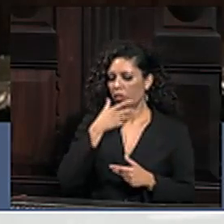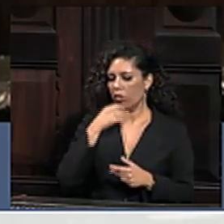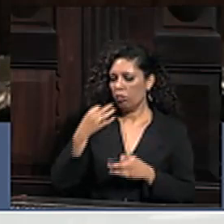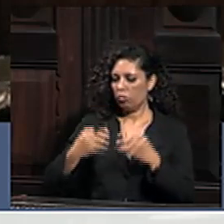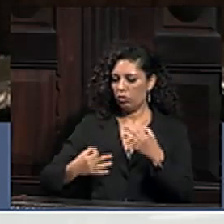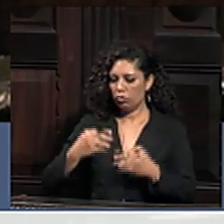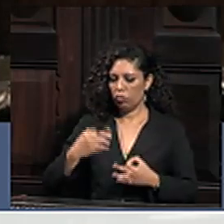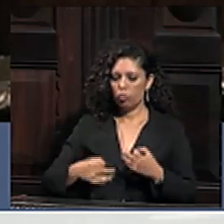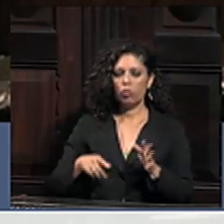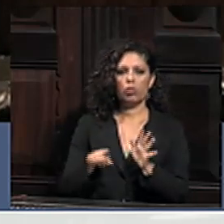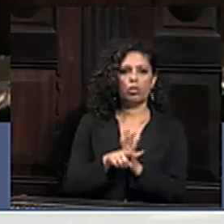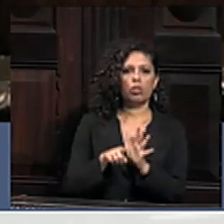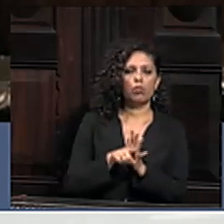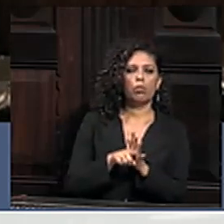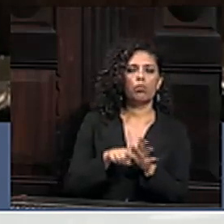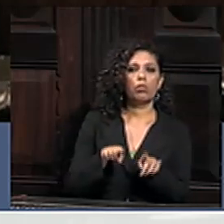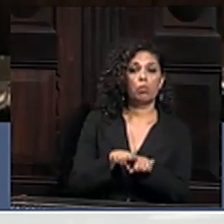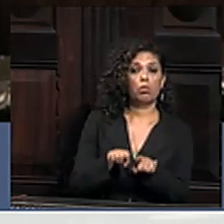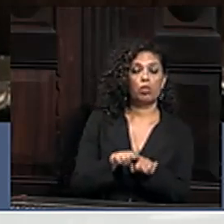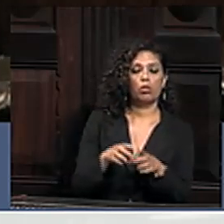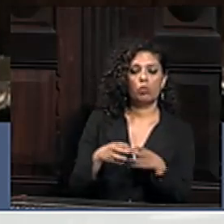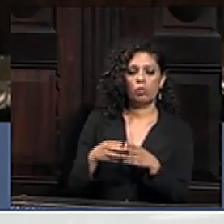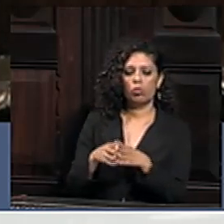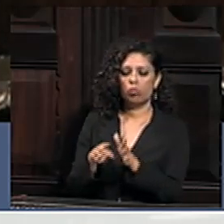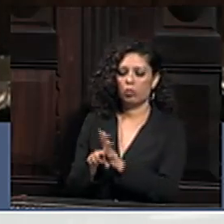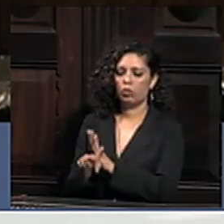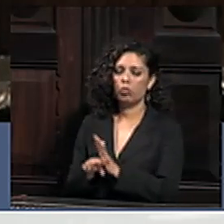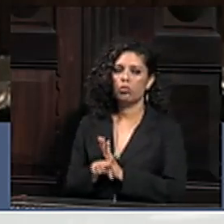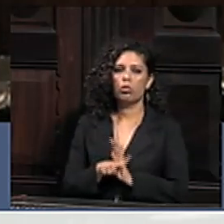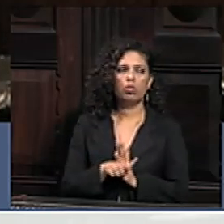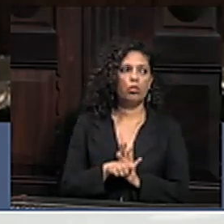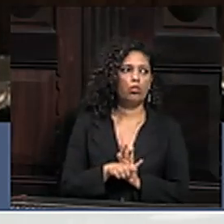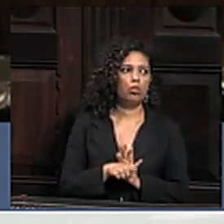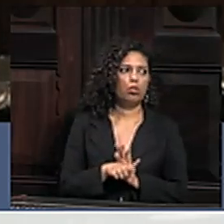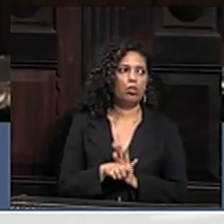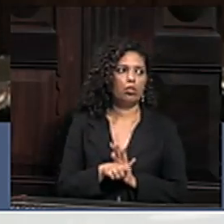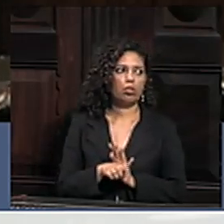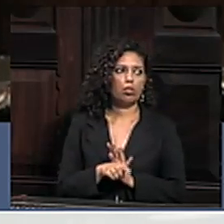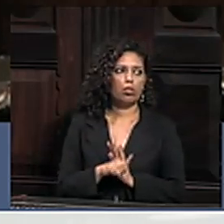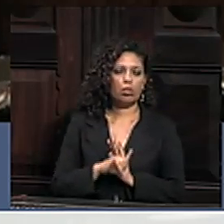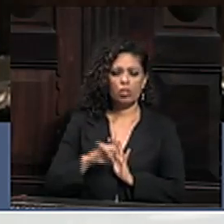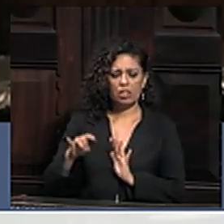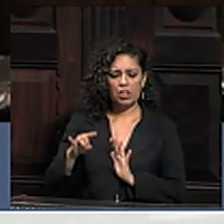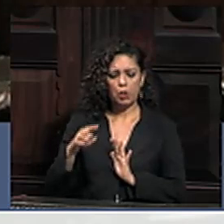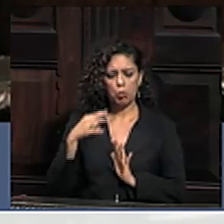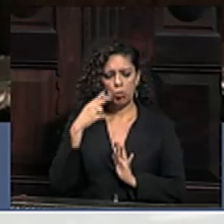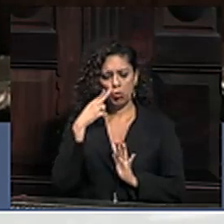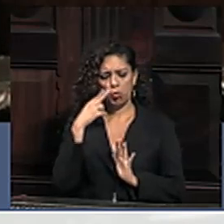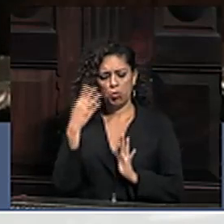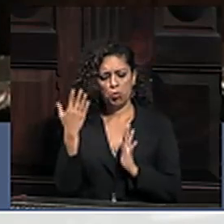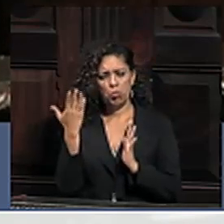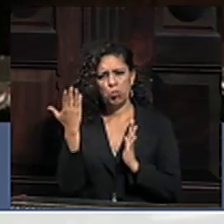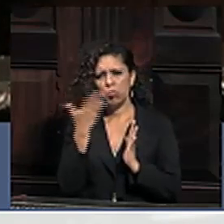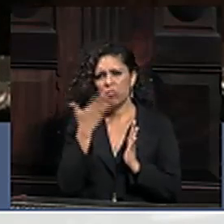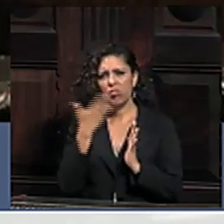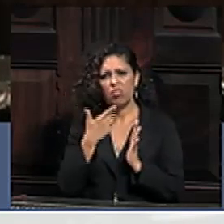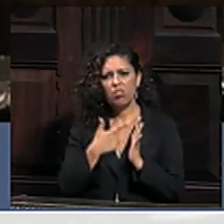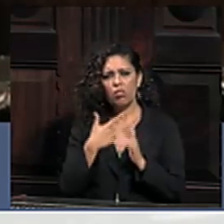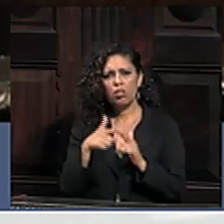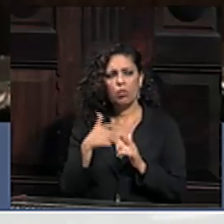especialmente à senhora Raquel Dodge, questiona se não vê nenhuma anormalidade no